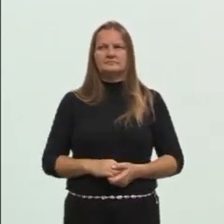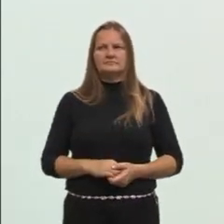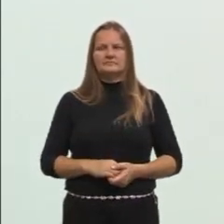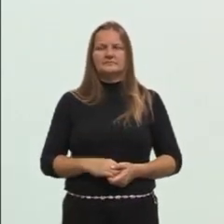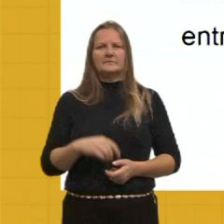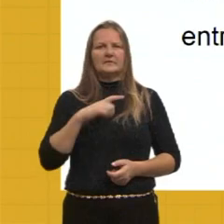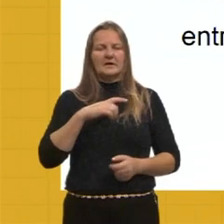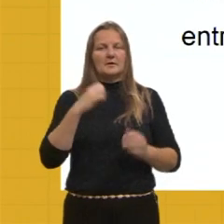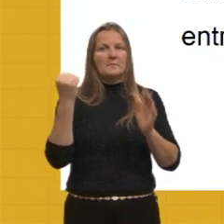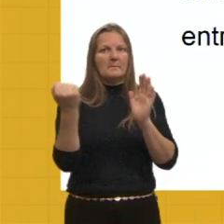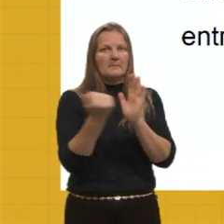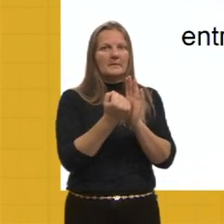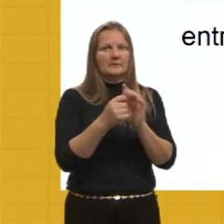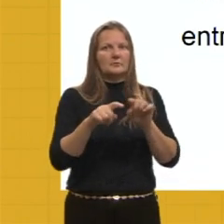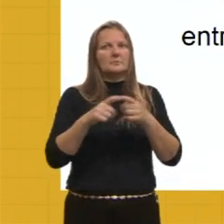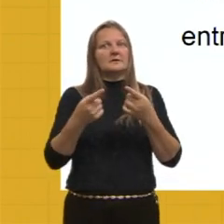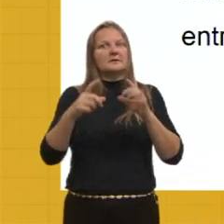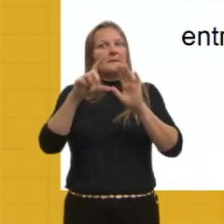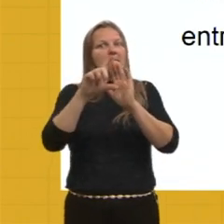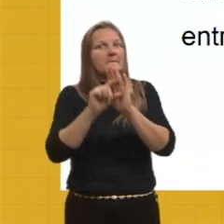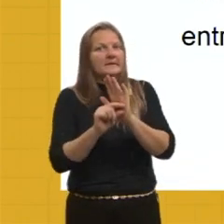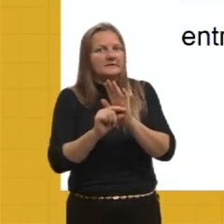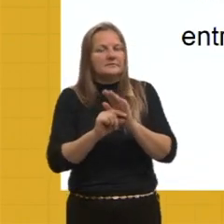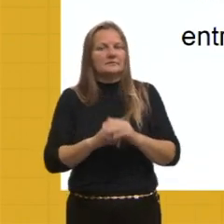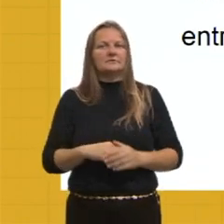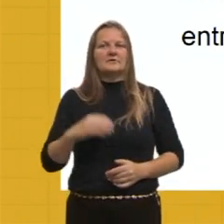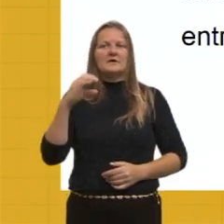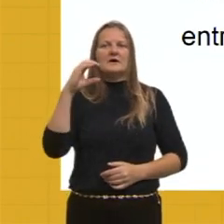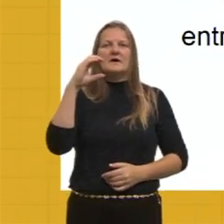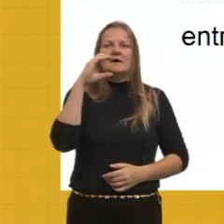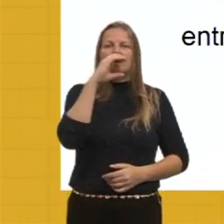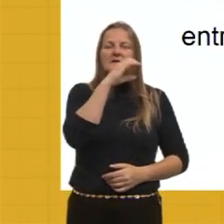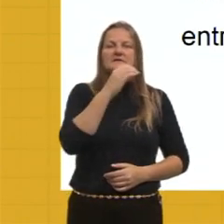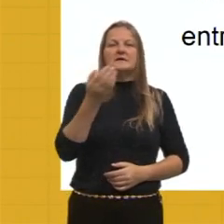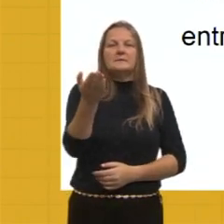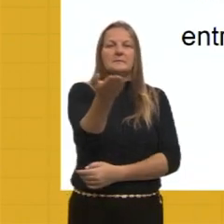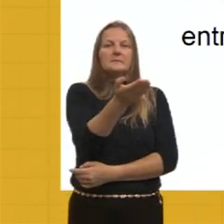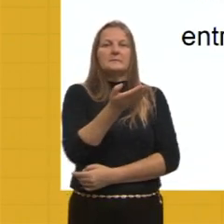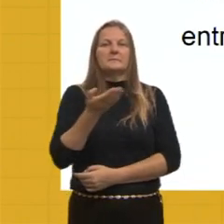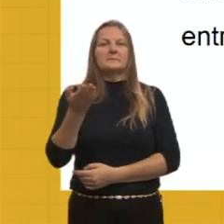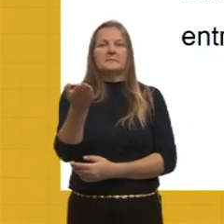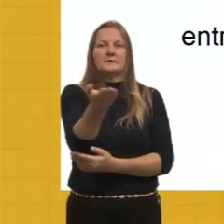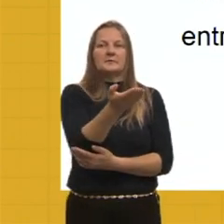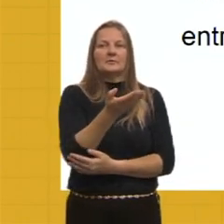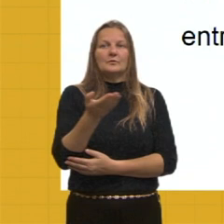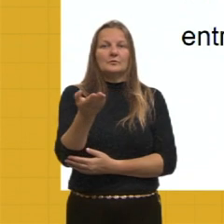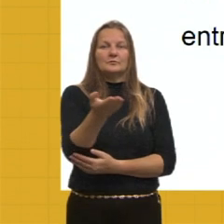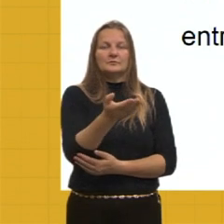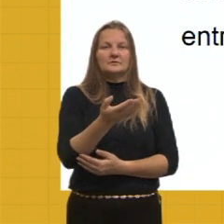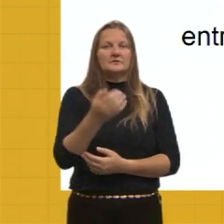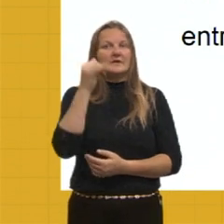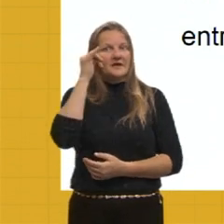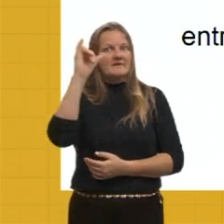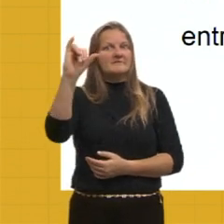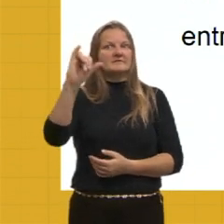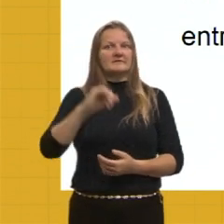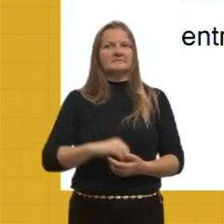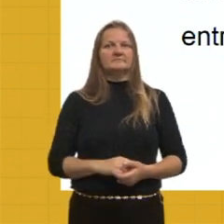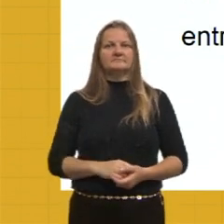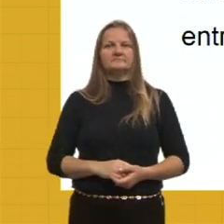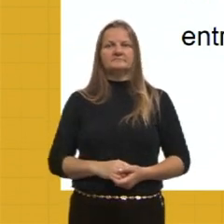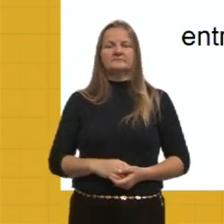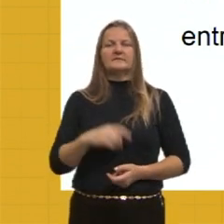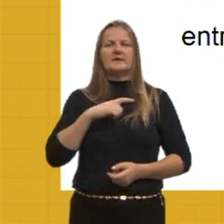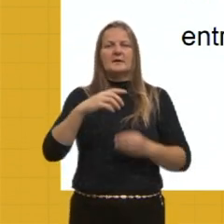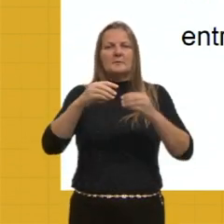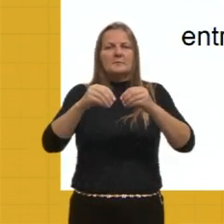impacto no meio ambiente mas também evitar aquecer né no microondas por exemplo que a gente gosto bastante então outros